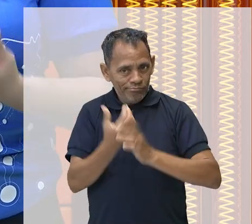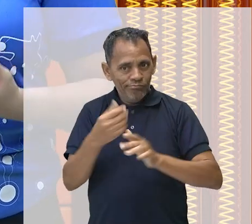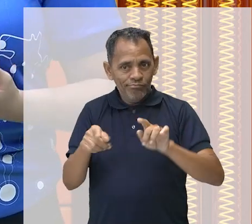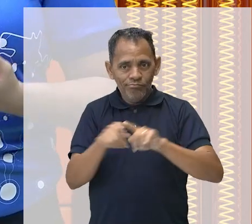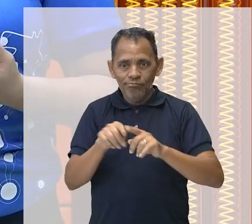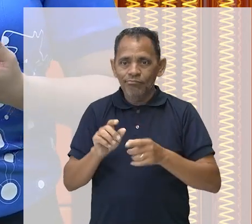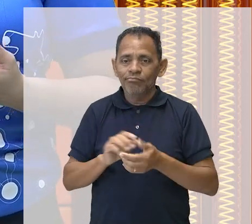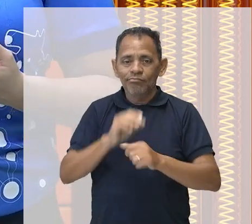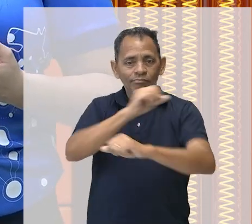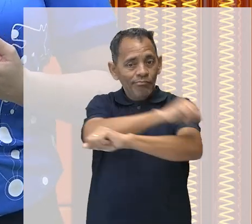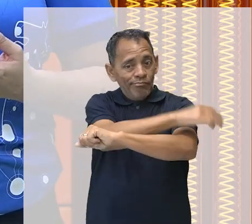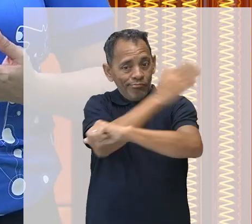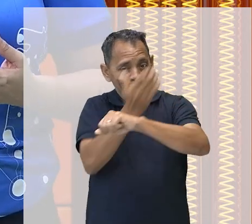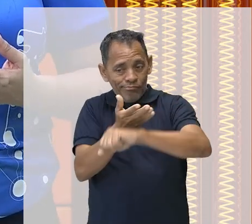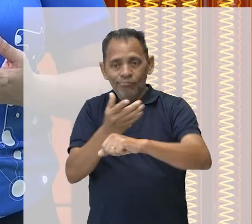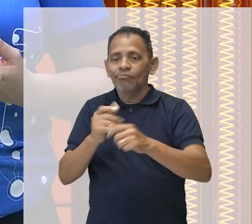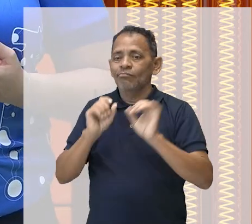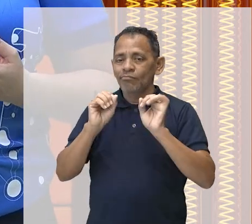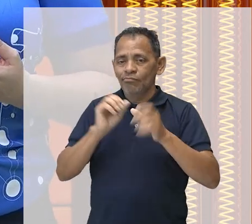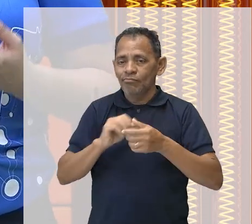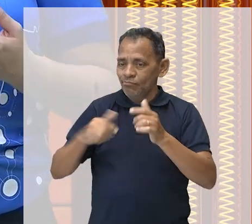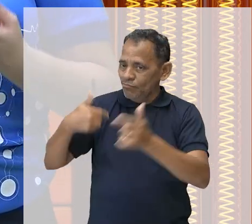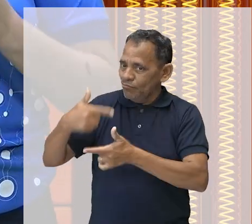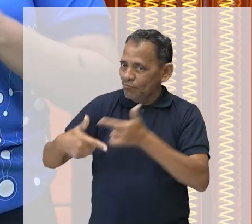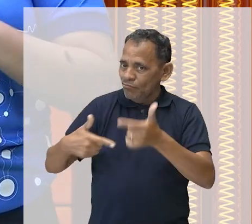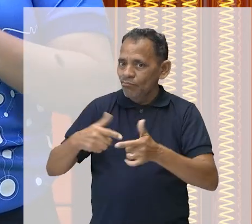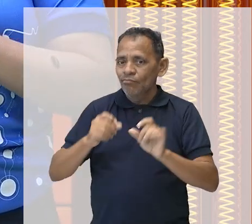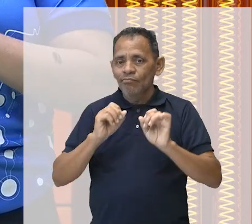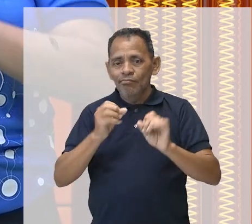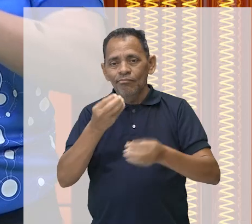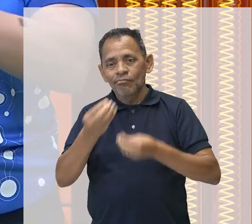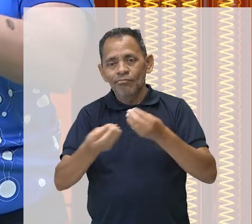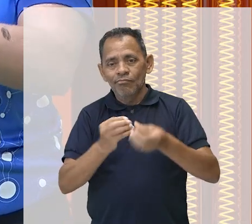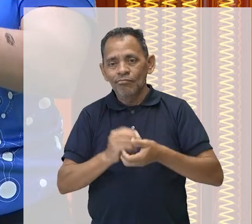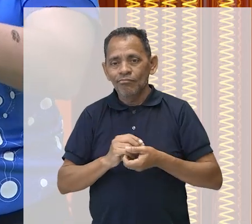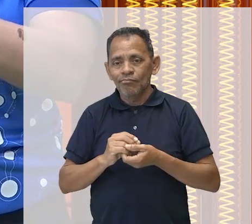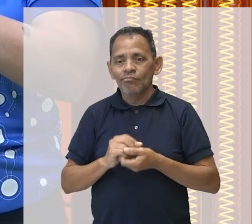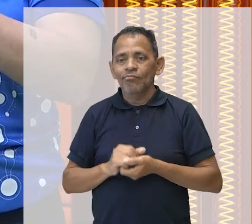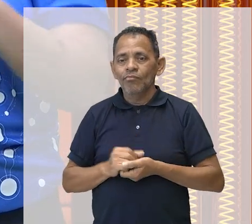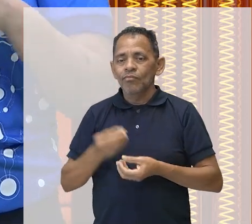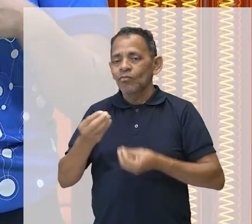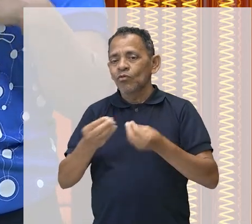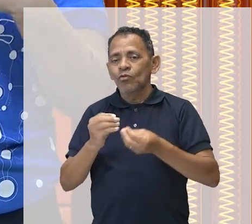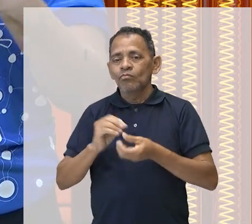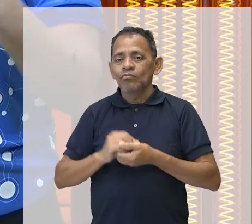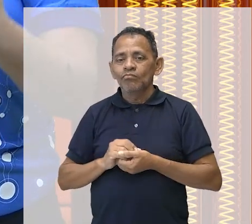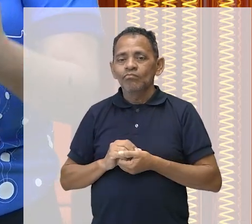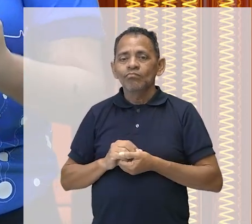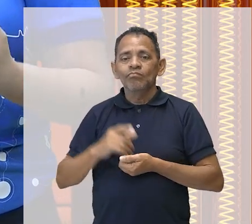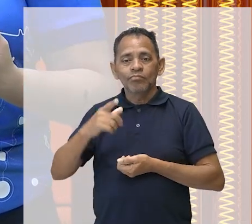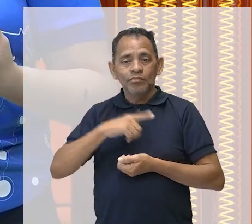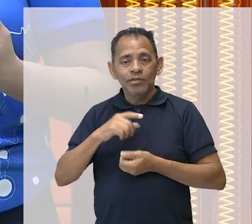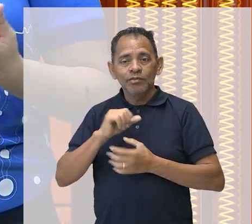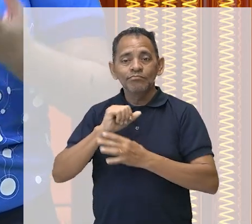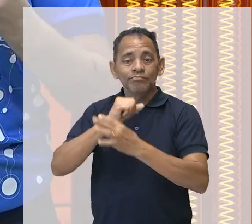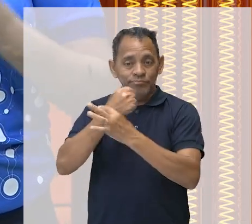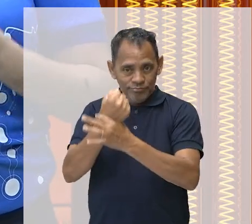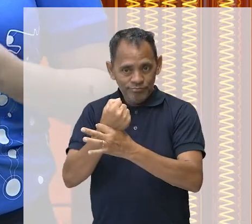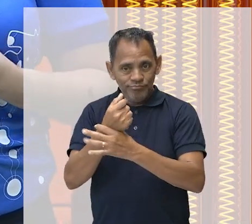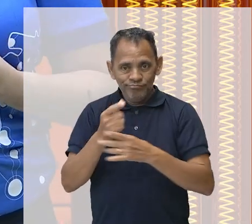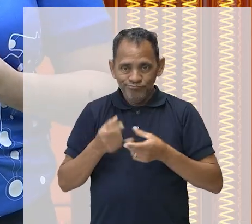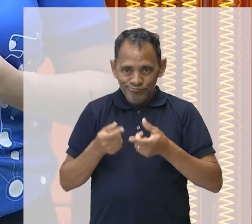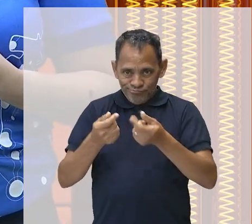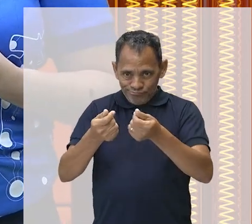sendo regulamentada. O trabalho, ele passou a ser visto como meio de alcançar o quê? Uma segurança financeira e